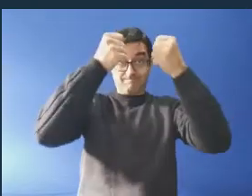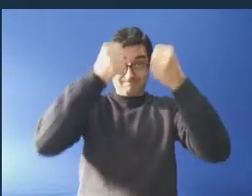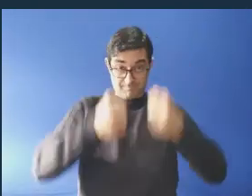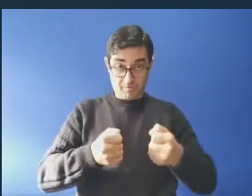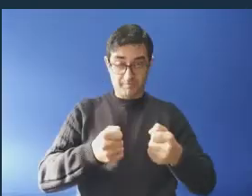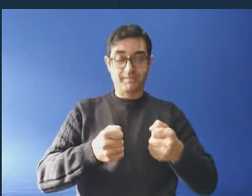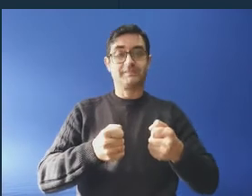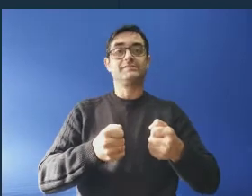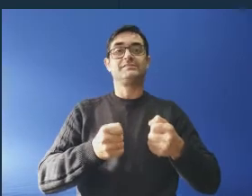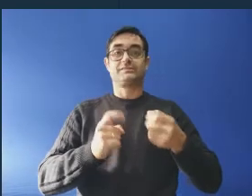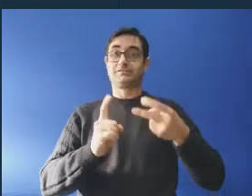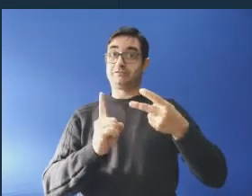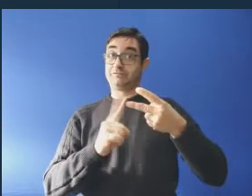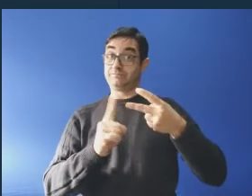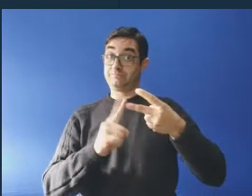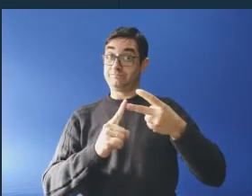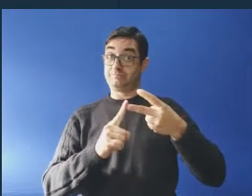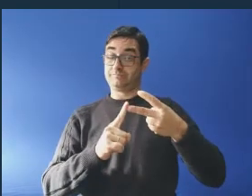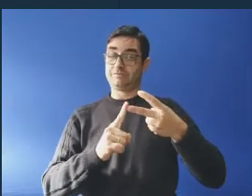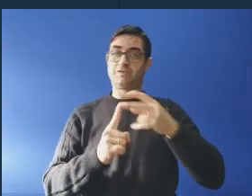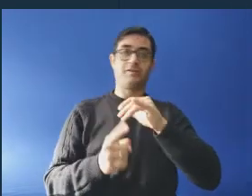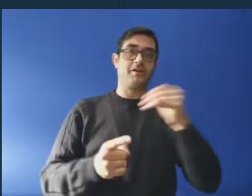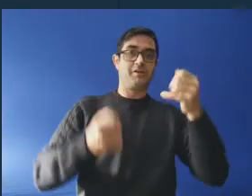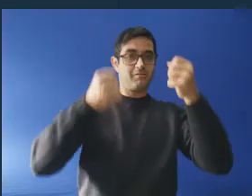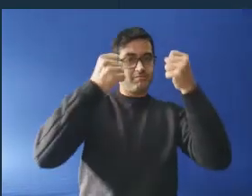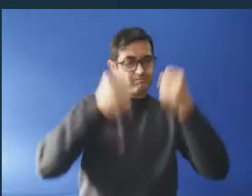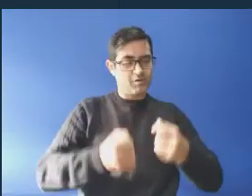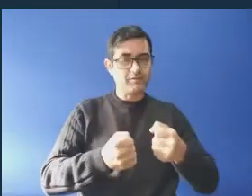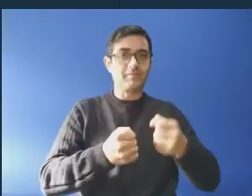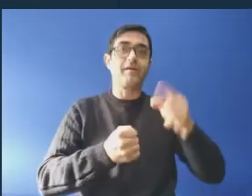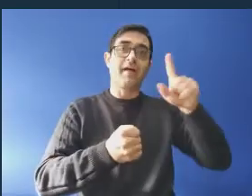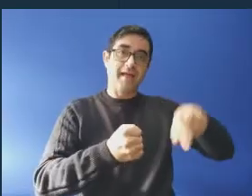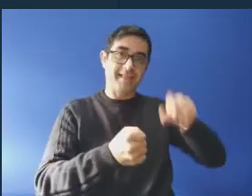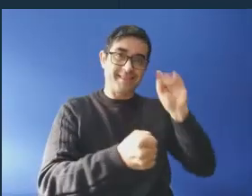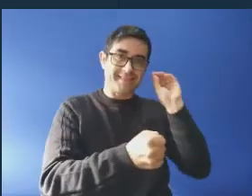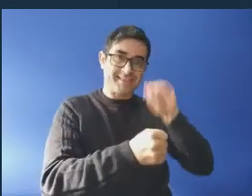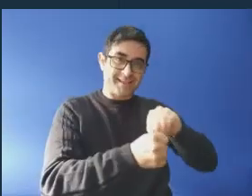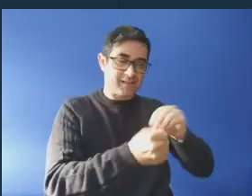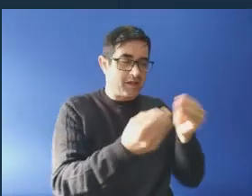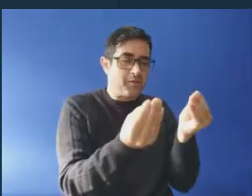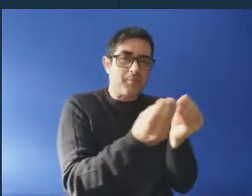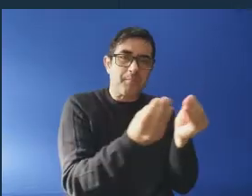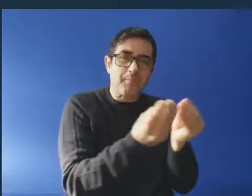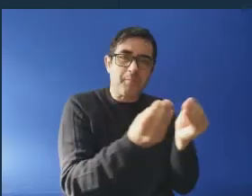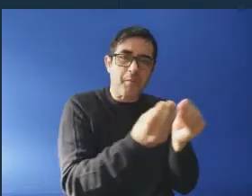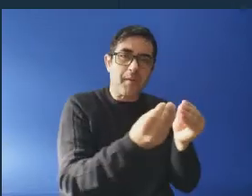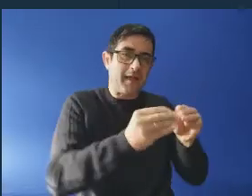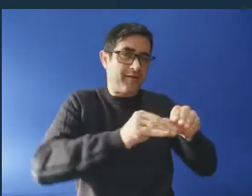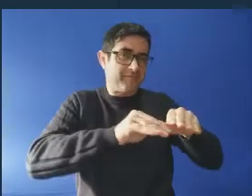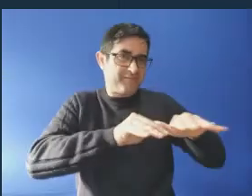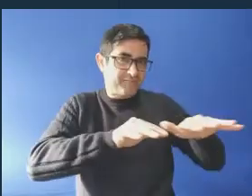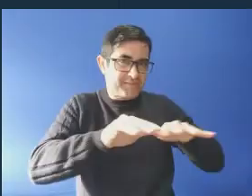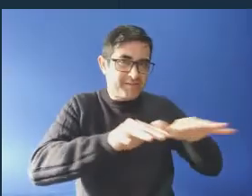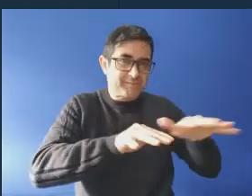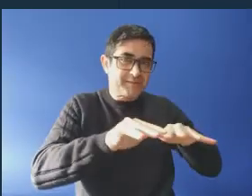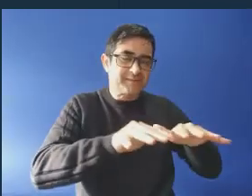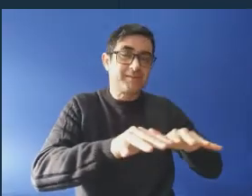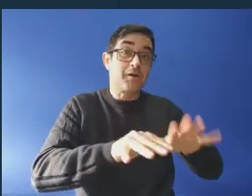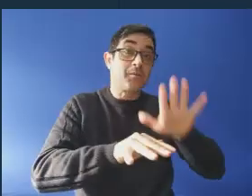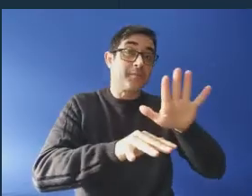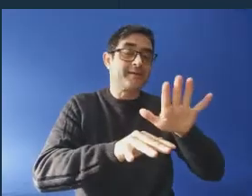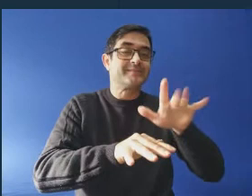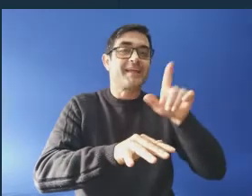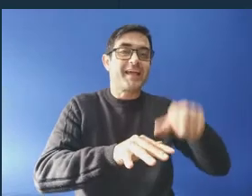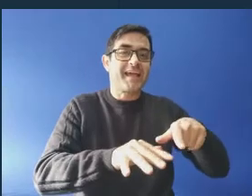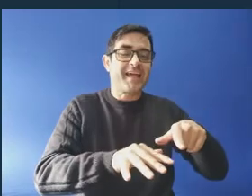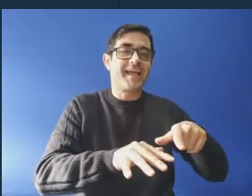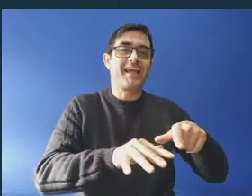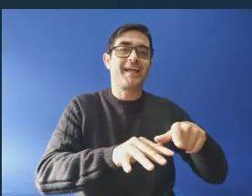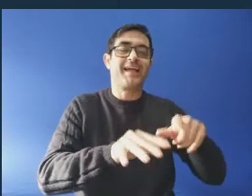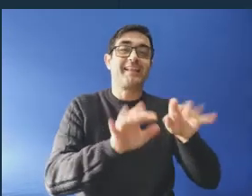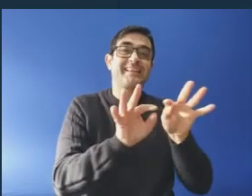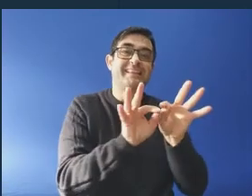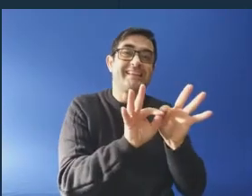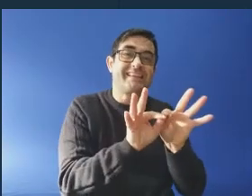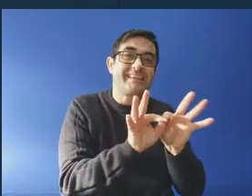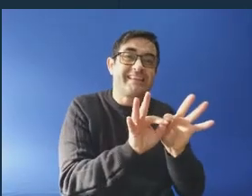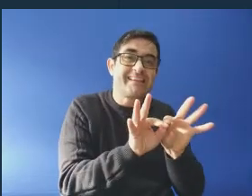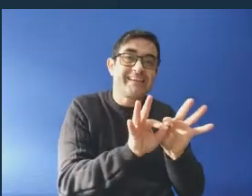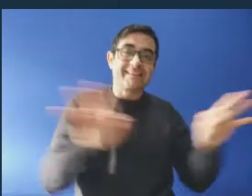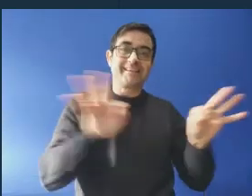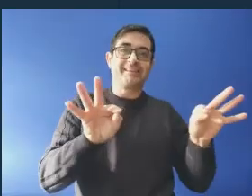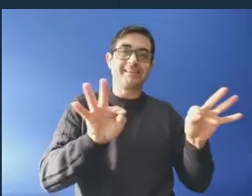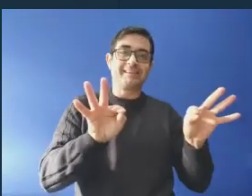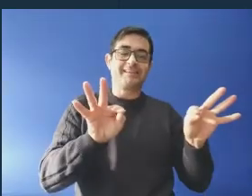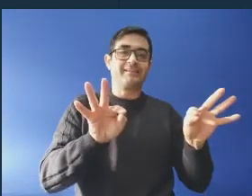nas moléculas. Ela também está ligada à vibração dessas moléculas e à tensão que é formada pela força